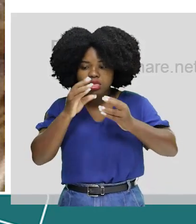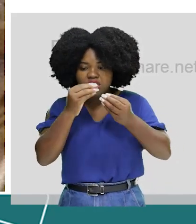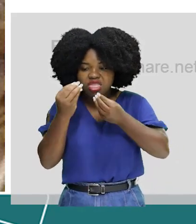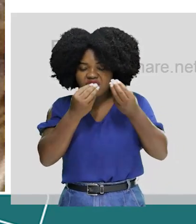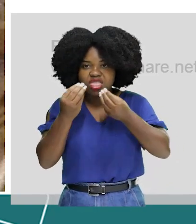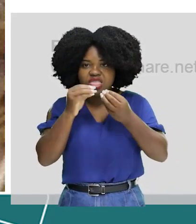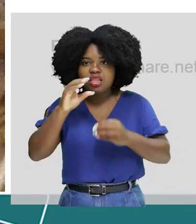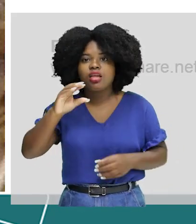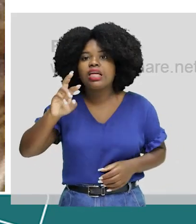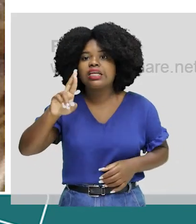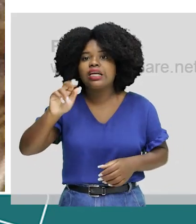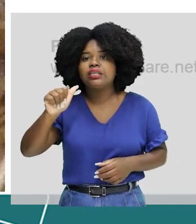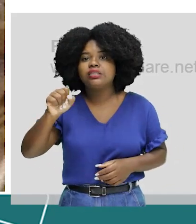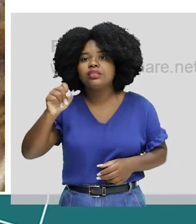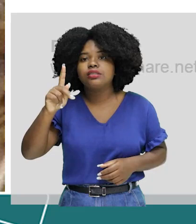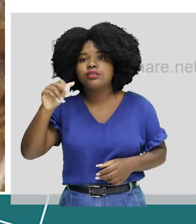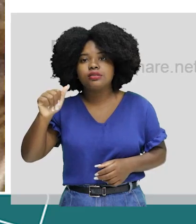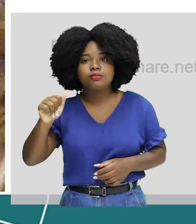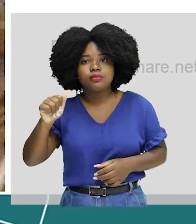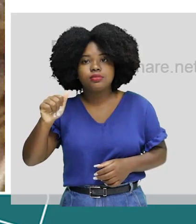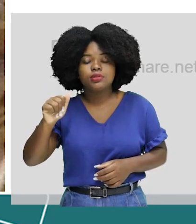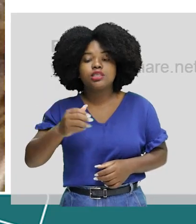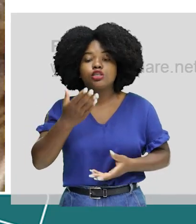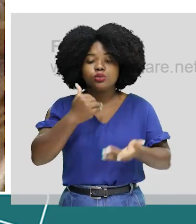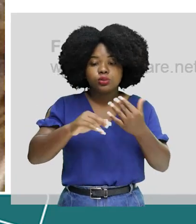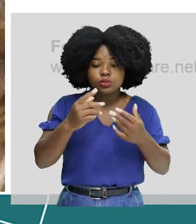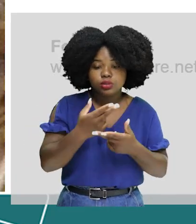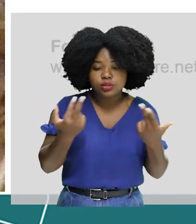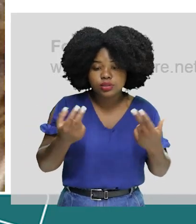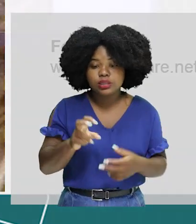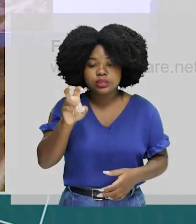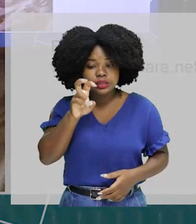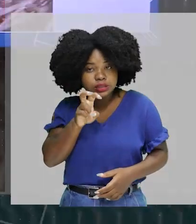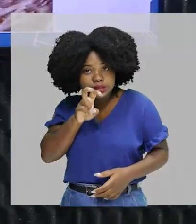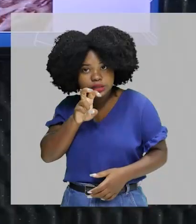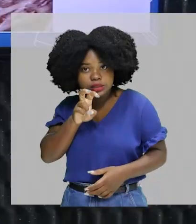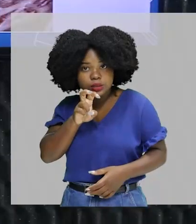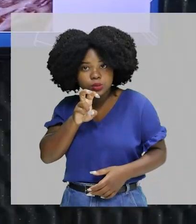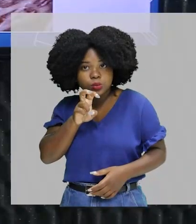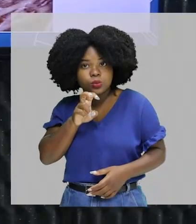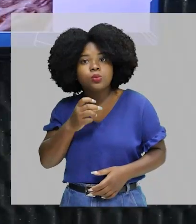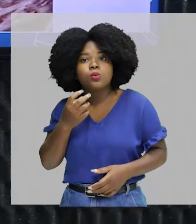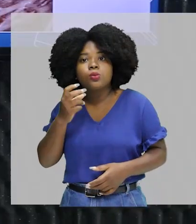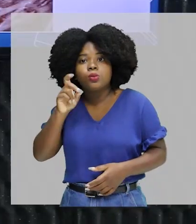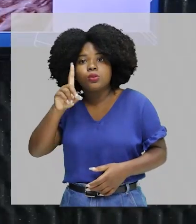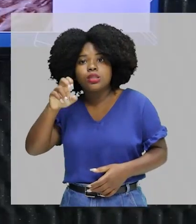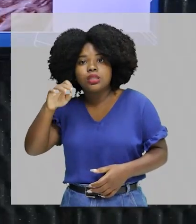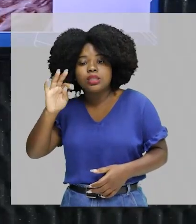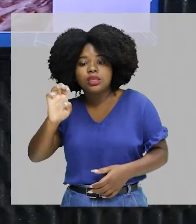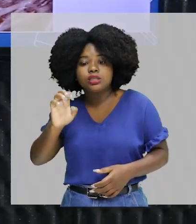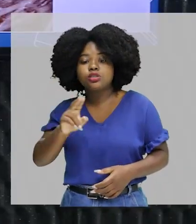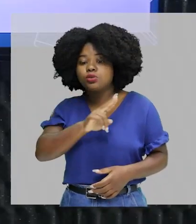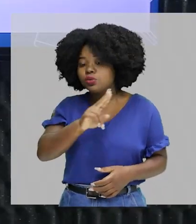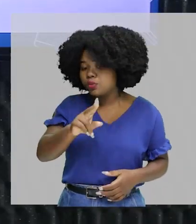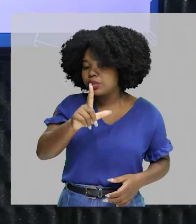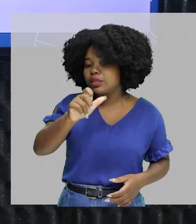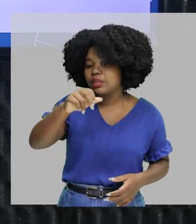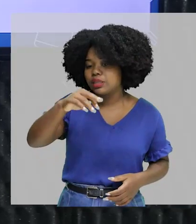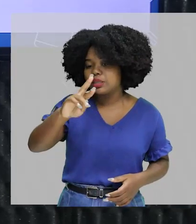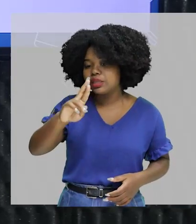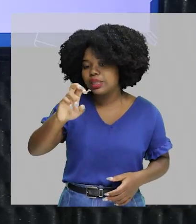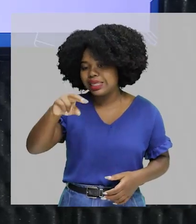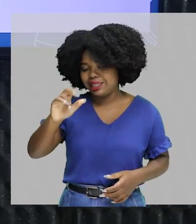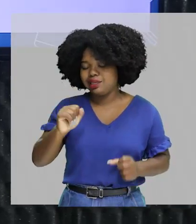só em ouriços, tá, pessoal? Esses 5 dentinhos aqui a gente chama de lanterna de Aristóteles. Tá bom? Vamos